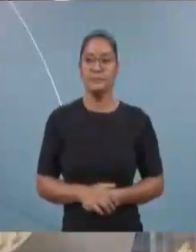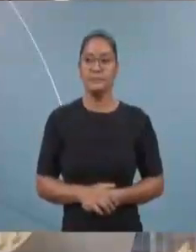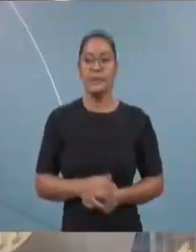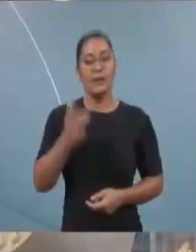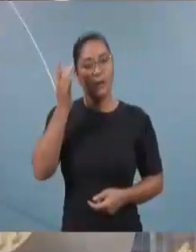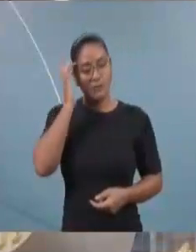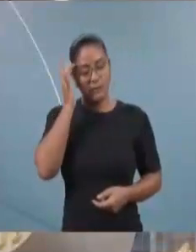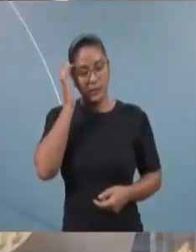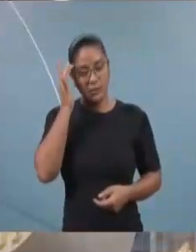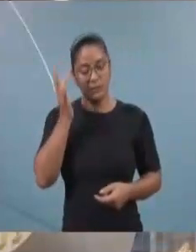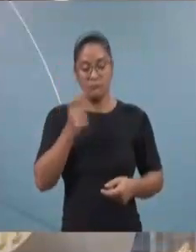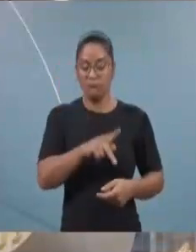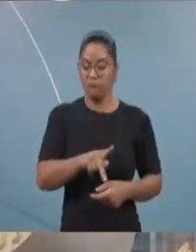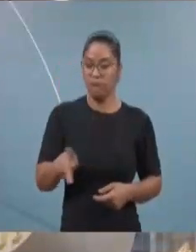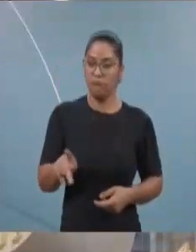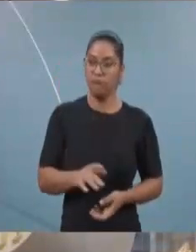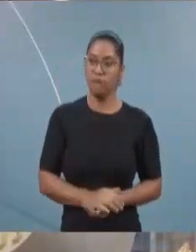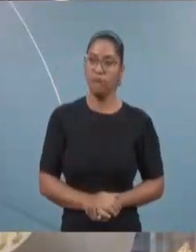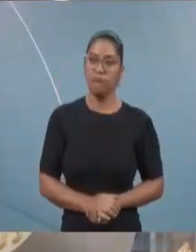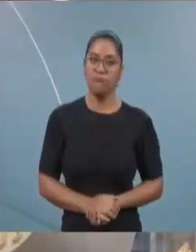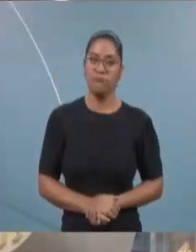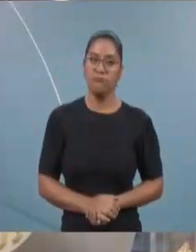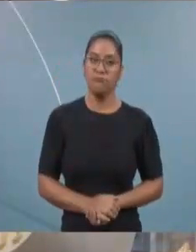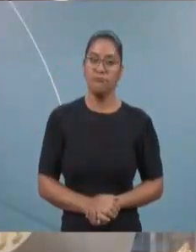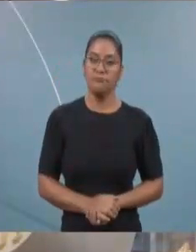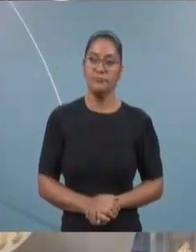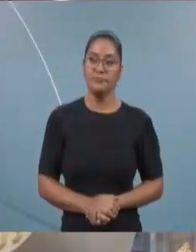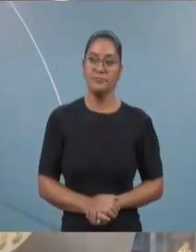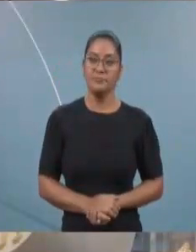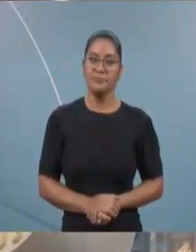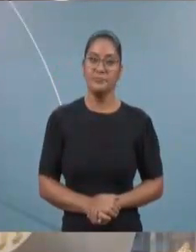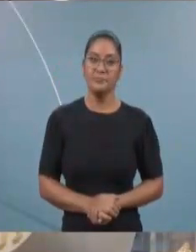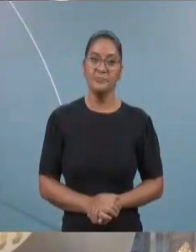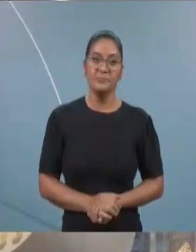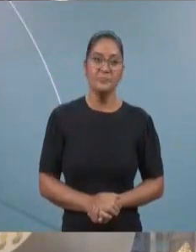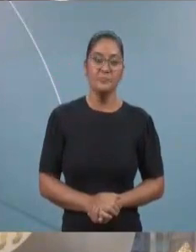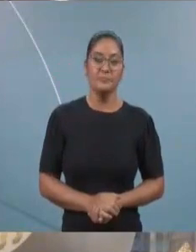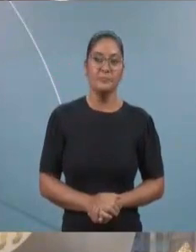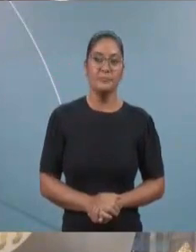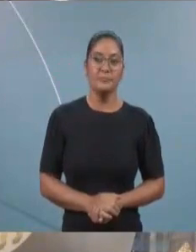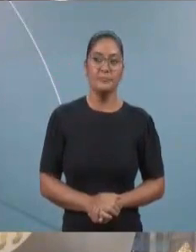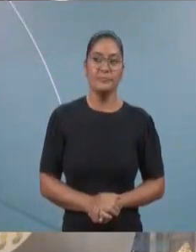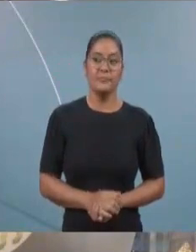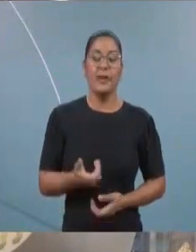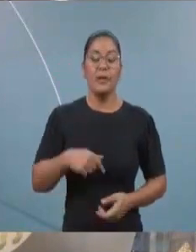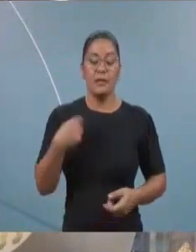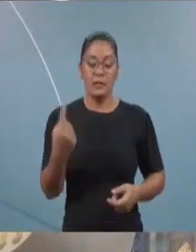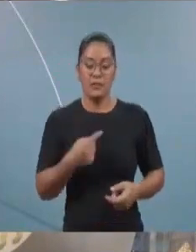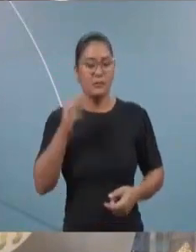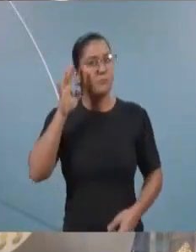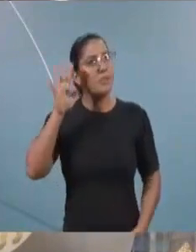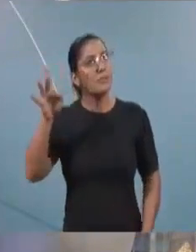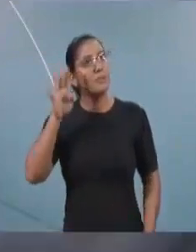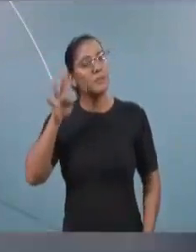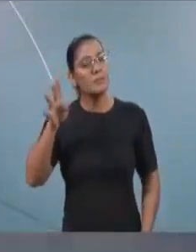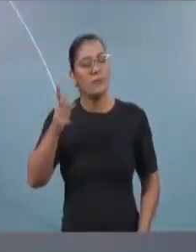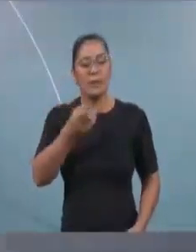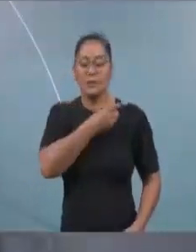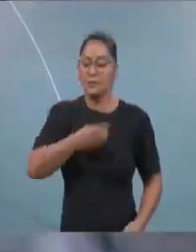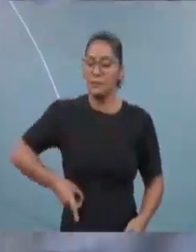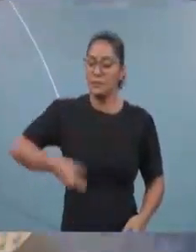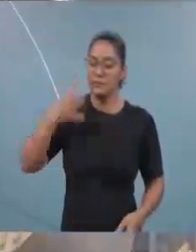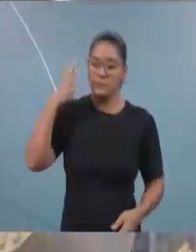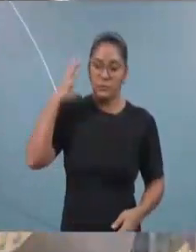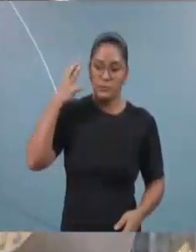acho isso presidente um eh que isso deveria ser motivo da nossa reflexão deputada